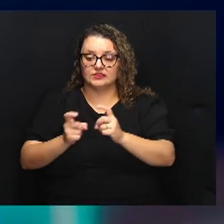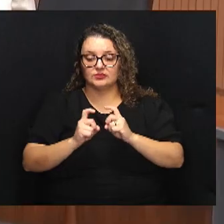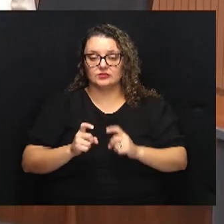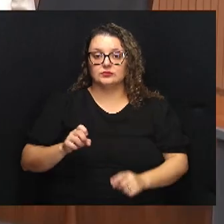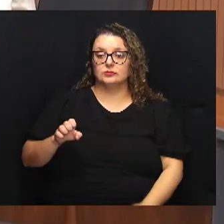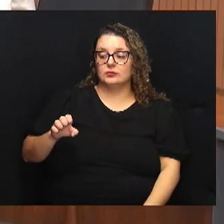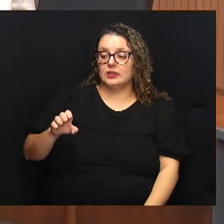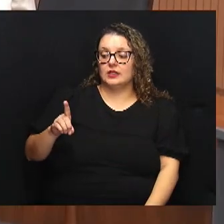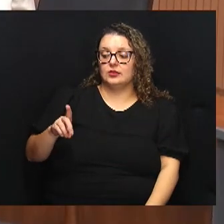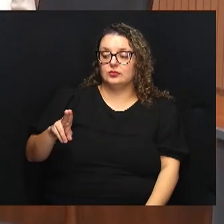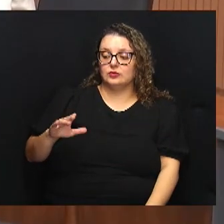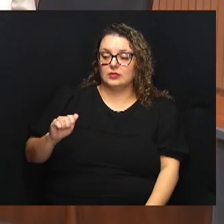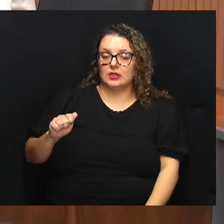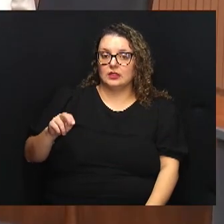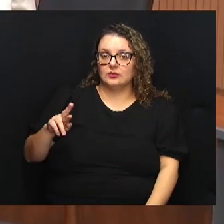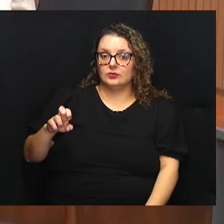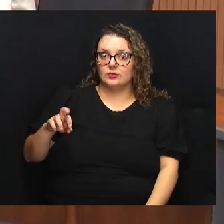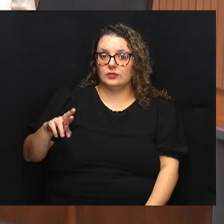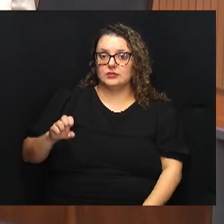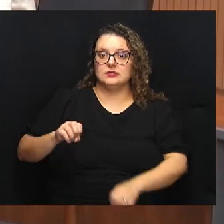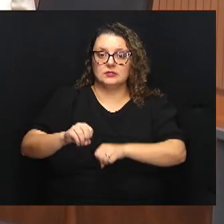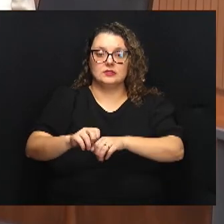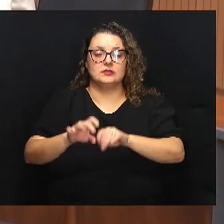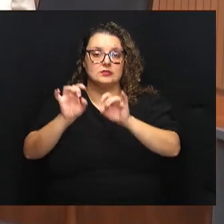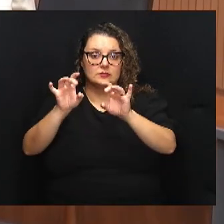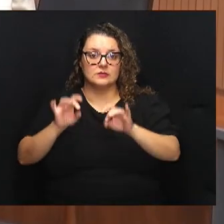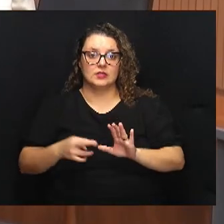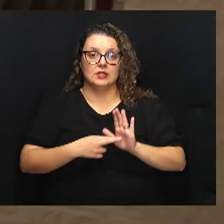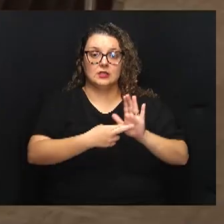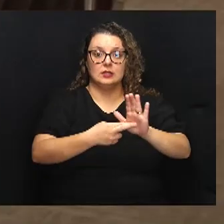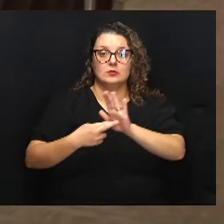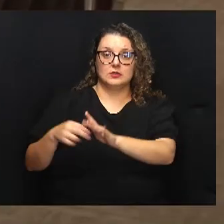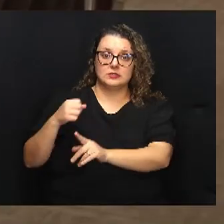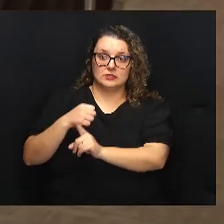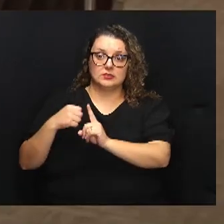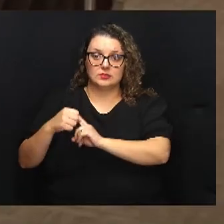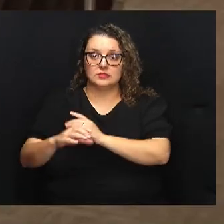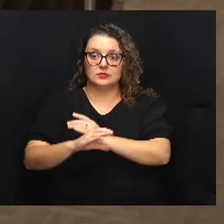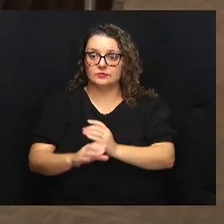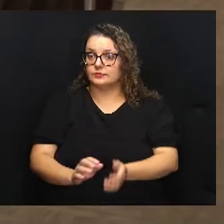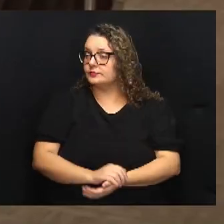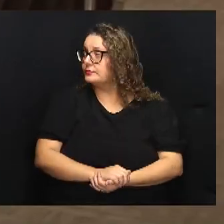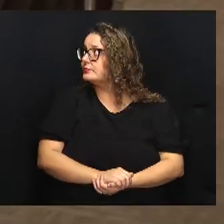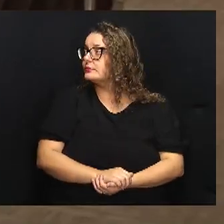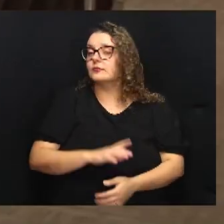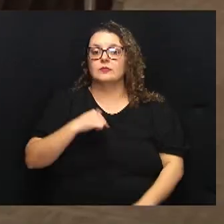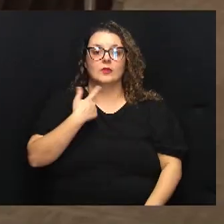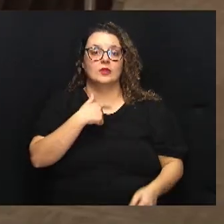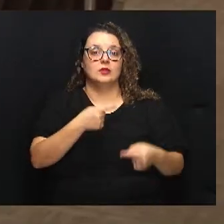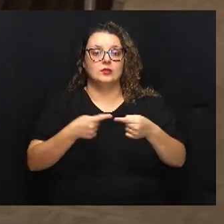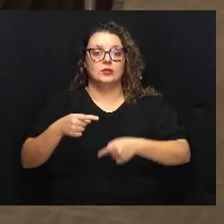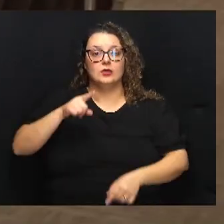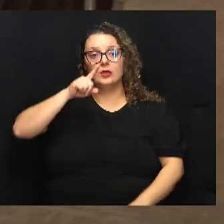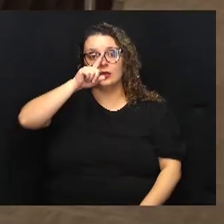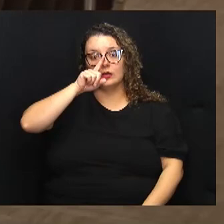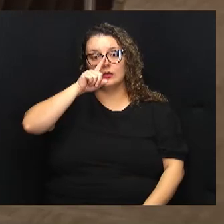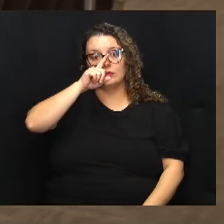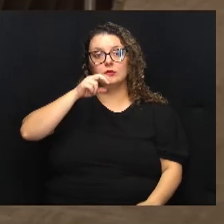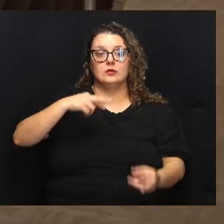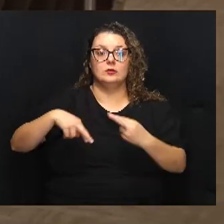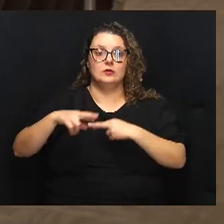educadores, especialistas e representantes da sociedade civil. Nós discutimos o perigo com relação